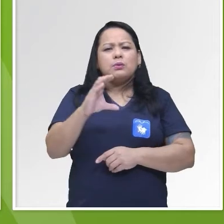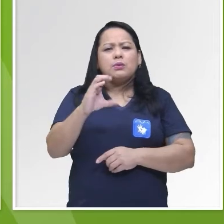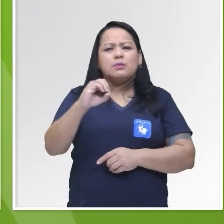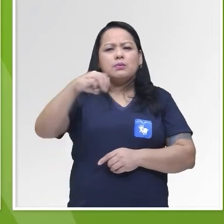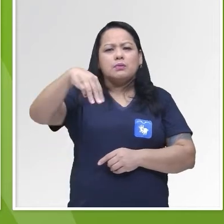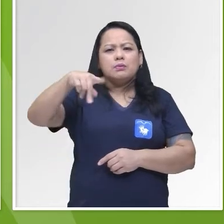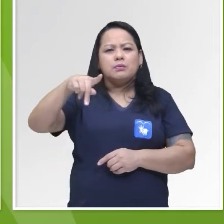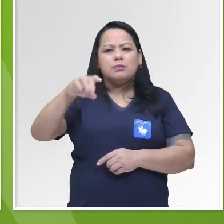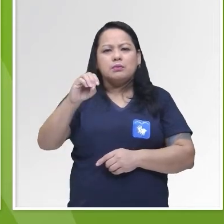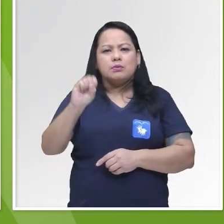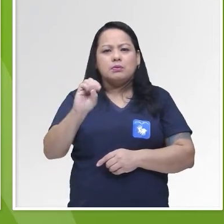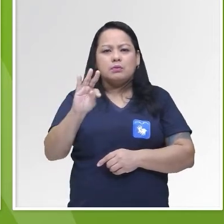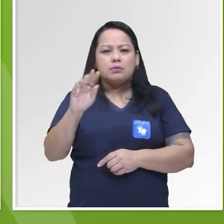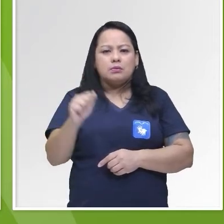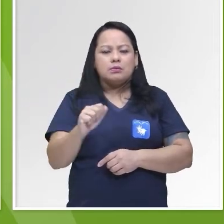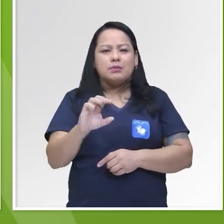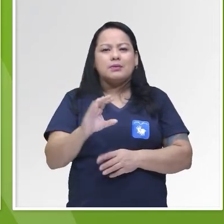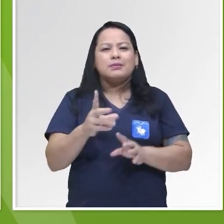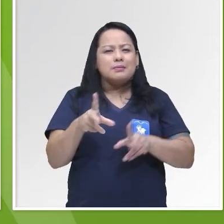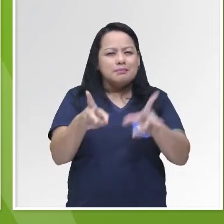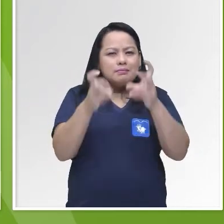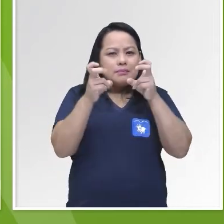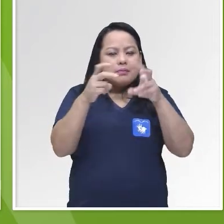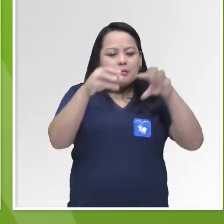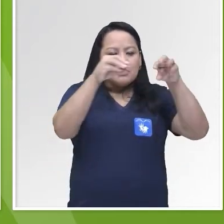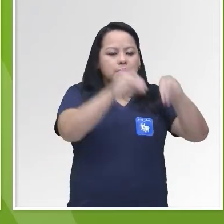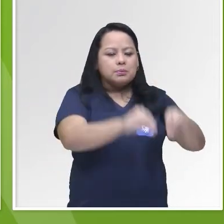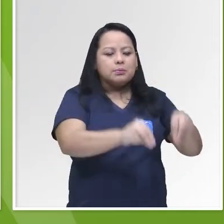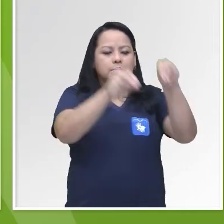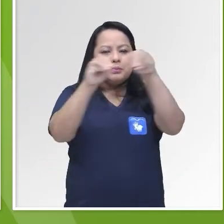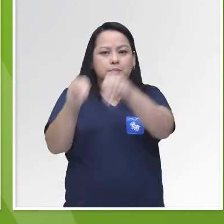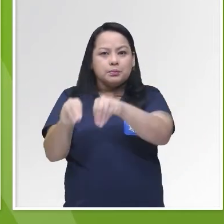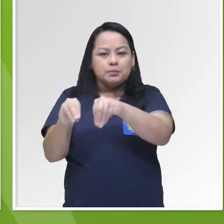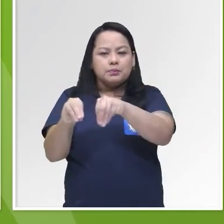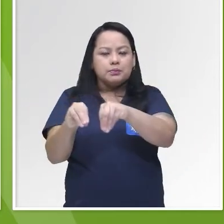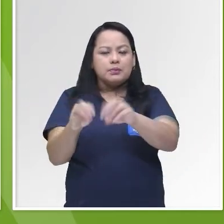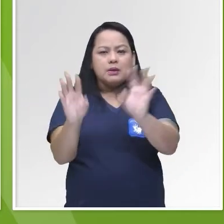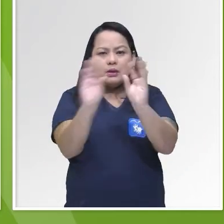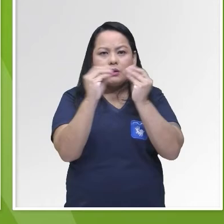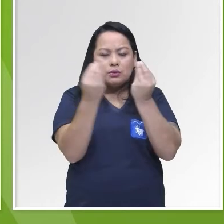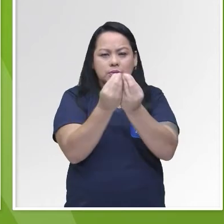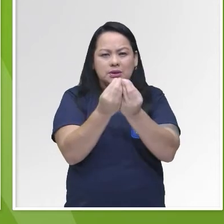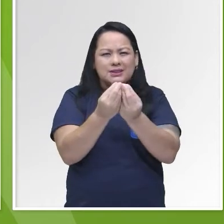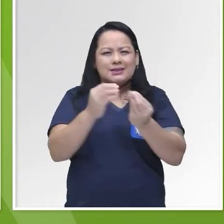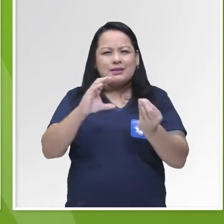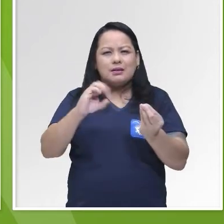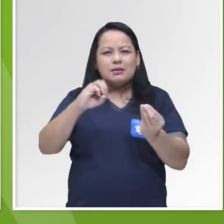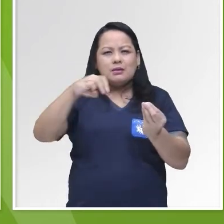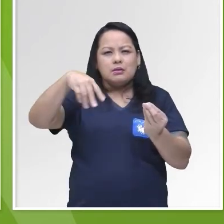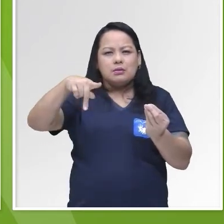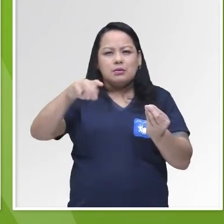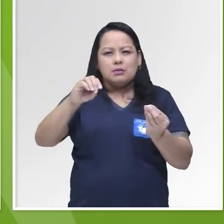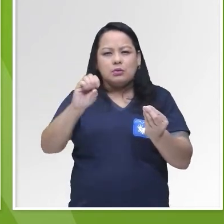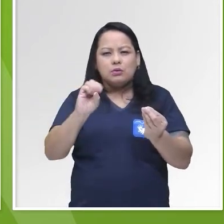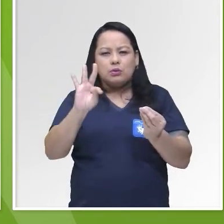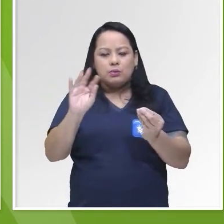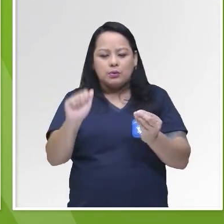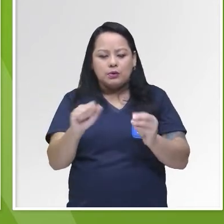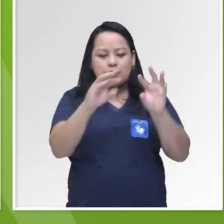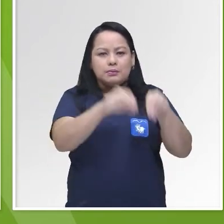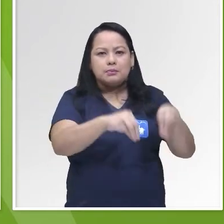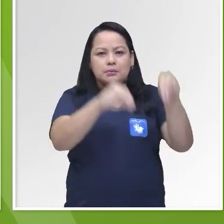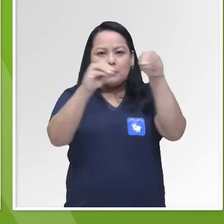Observem vocês que houve um deslocamento, não é? Na substância composta, houve um deslocamento de um